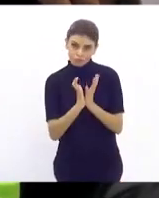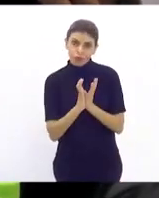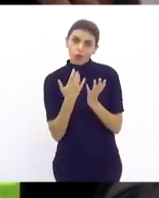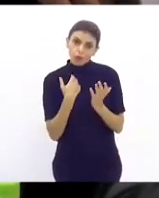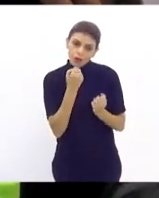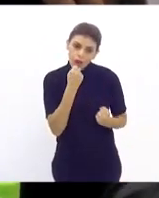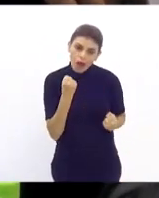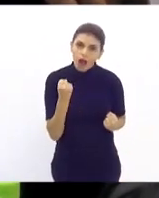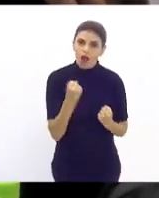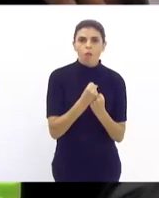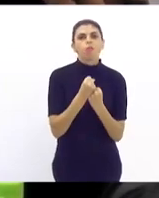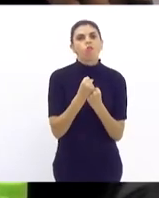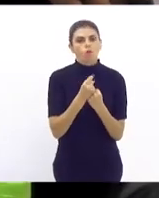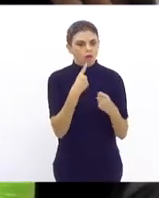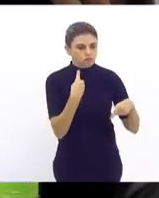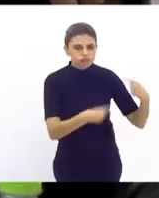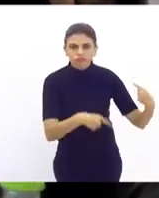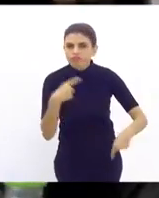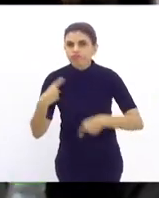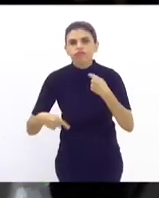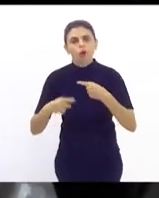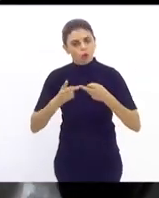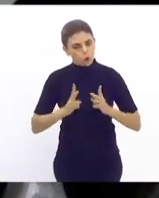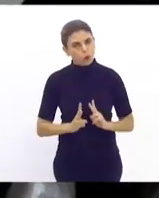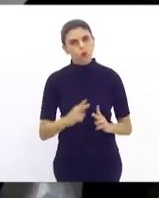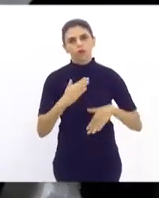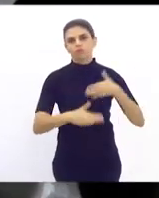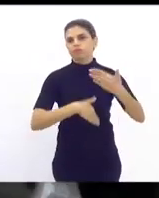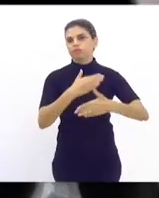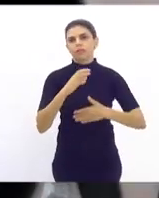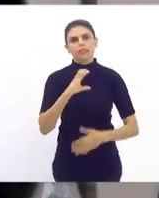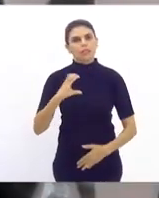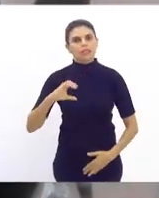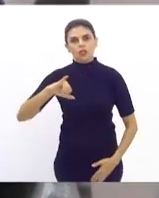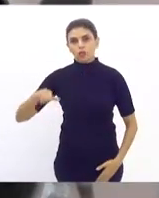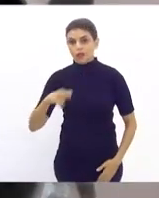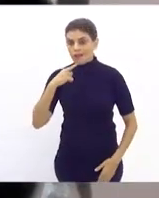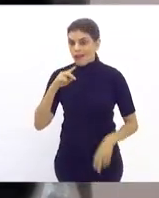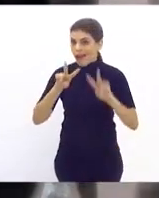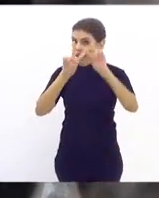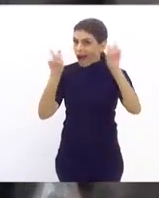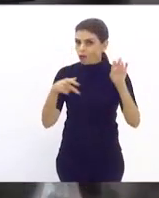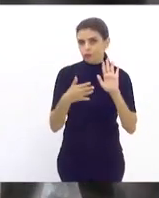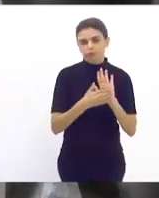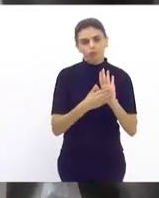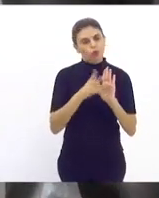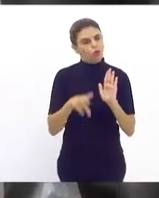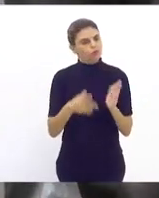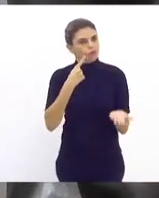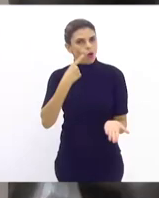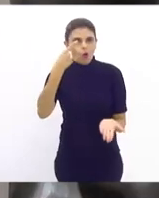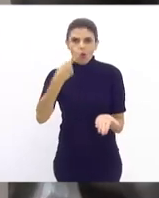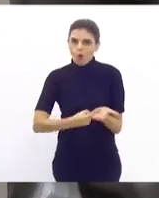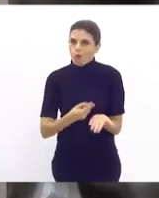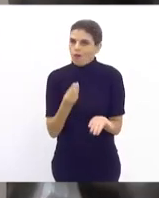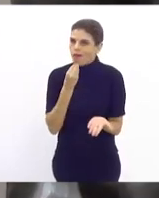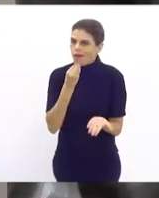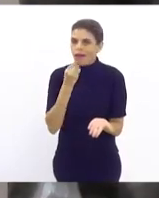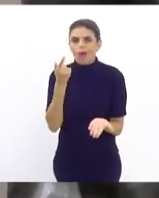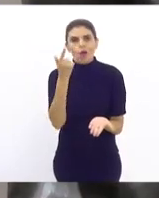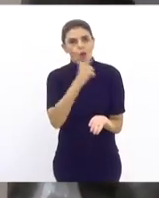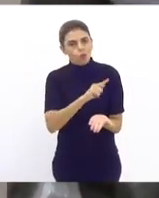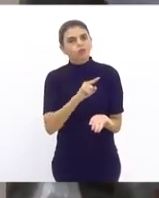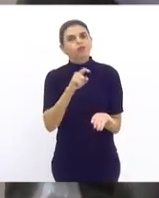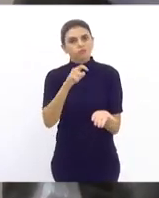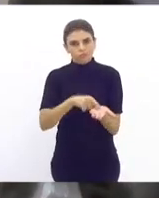de Vossas Excelências para que a gente possa progredir na CCJ esse assunto hoje, com o compromisso, é claro, da realização já marcada